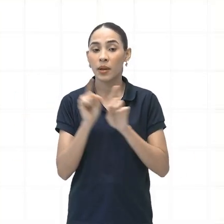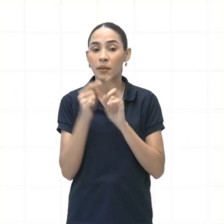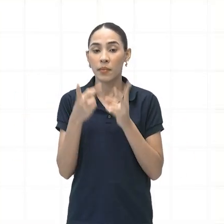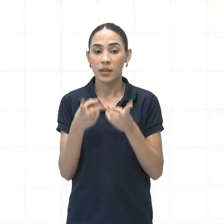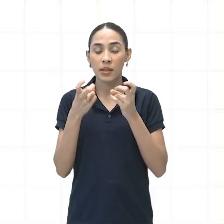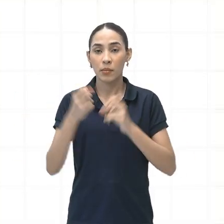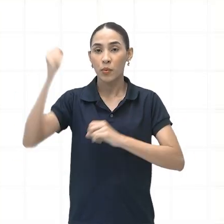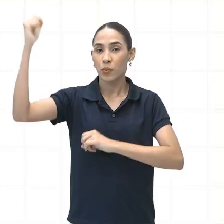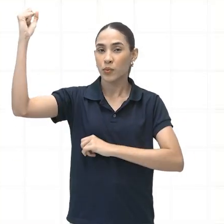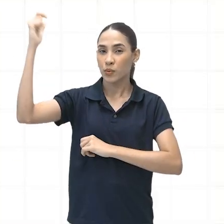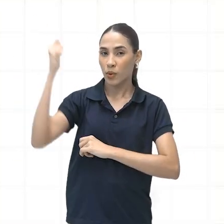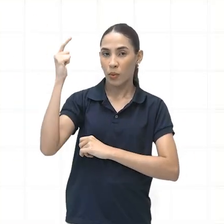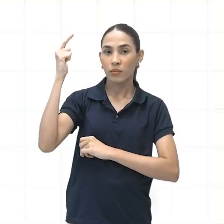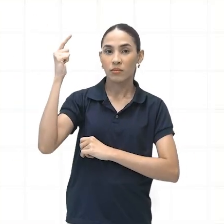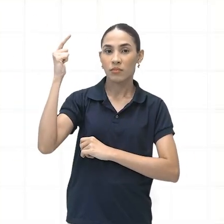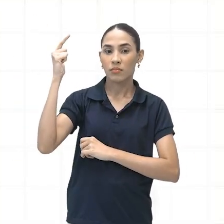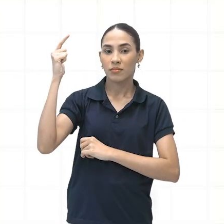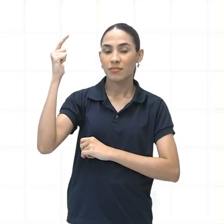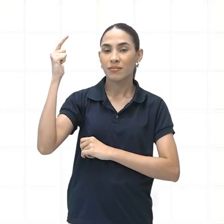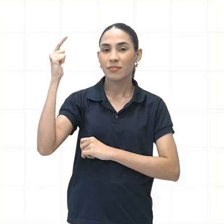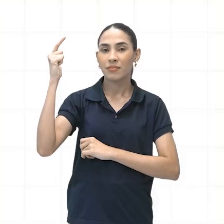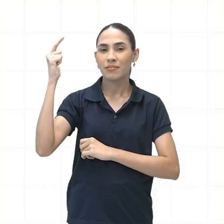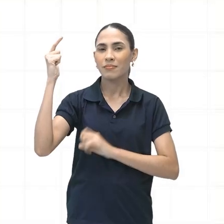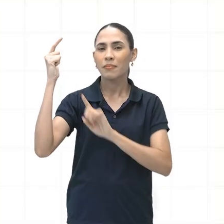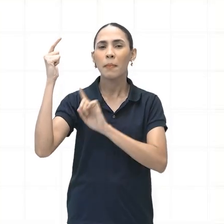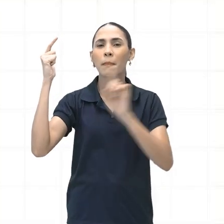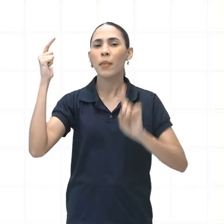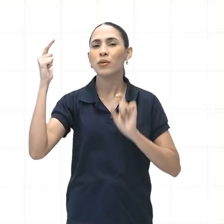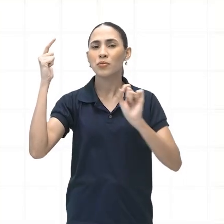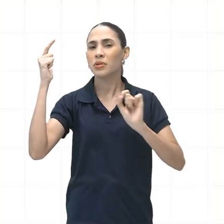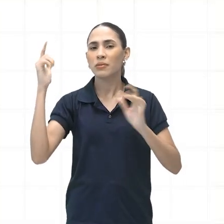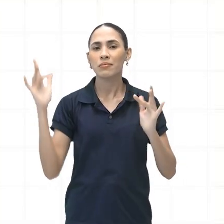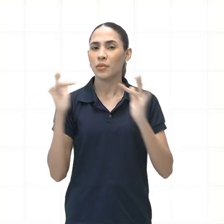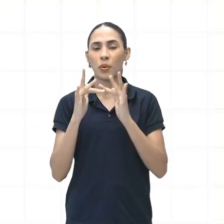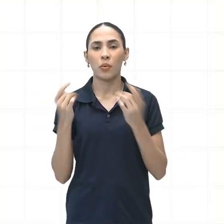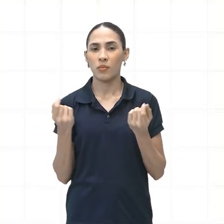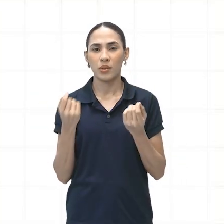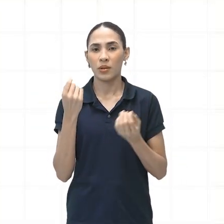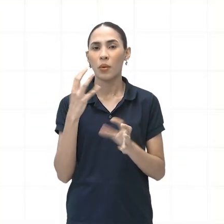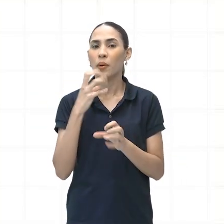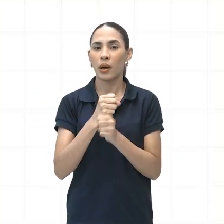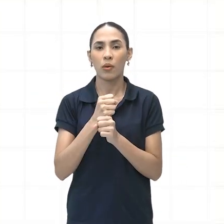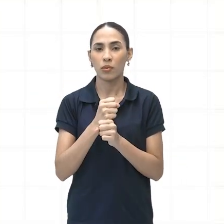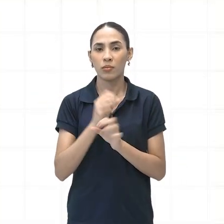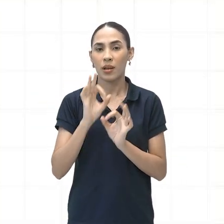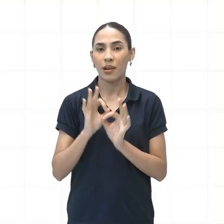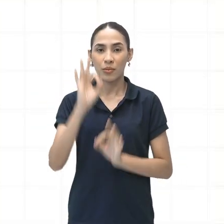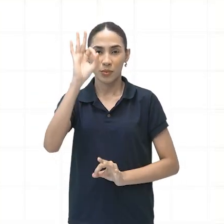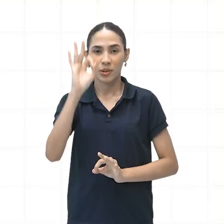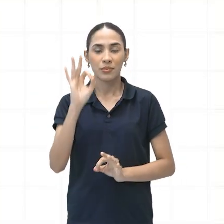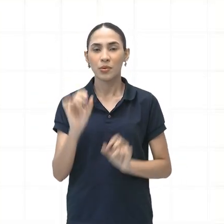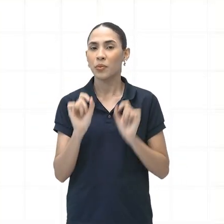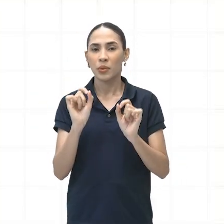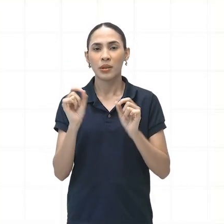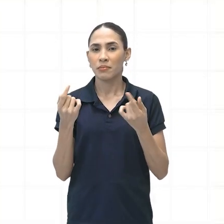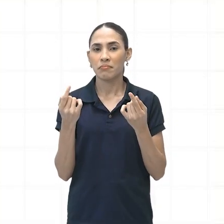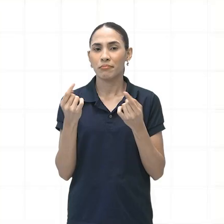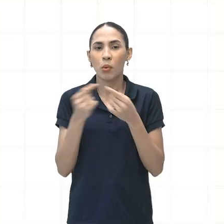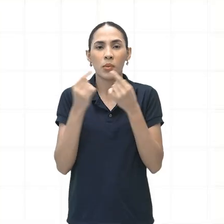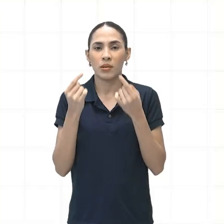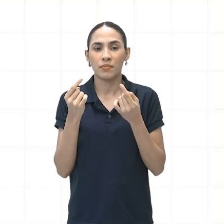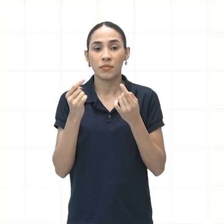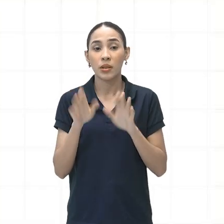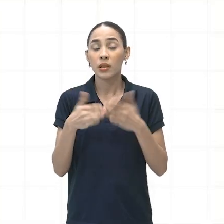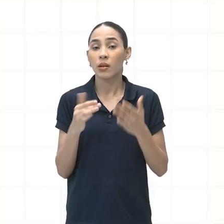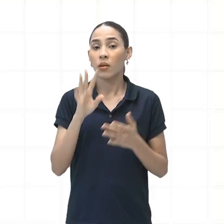vendo o Sol, né? Mas o que o Sol tem a ver com o cálculo da altura dessa pirâmide? Bem,